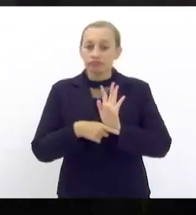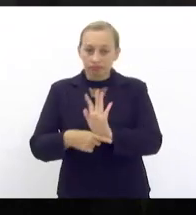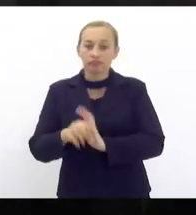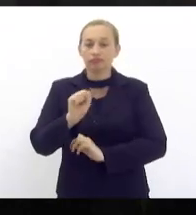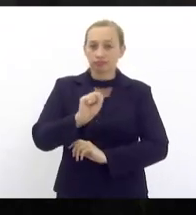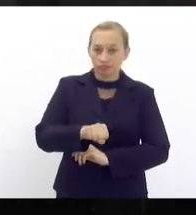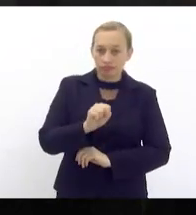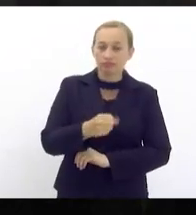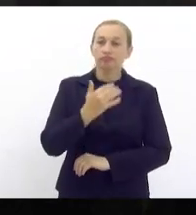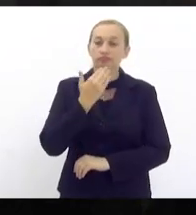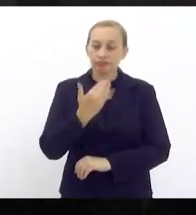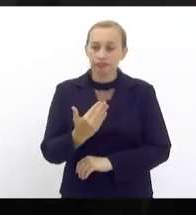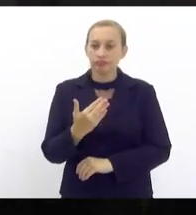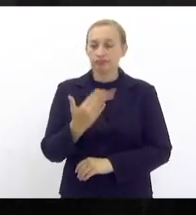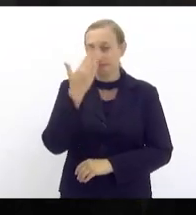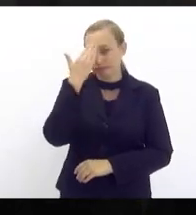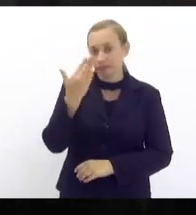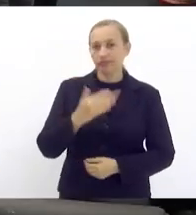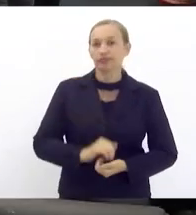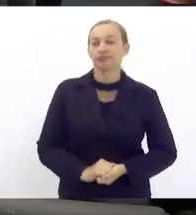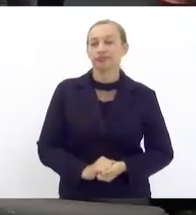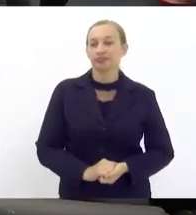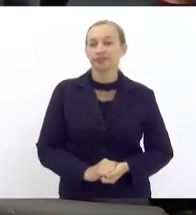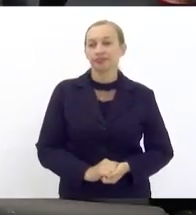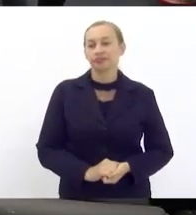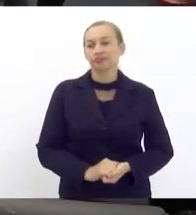e com esse apelo muito obrigada